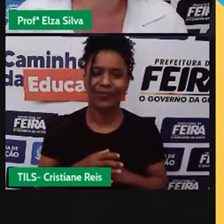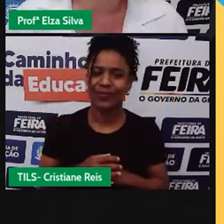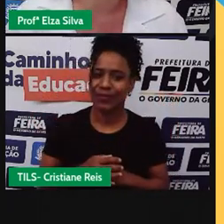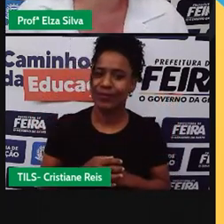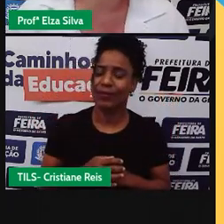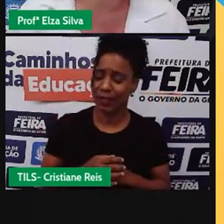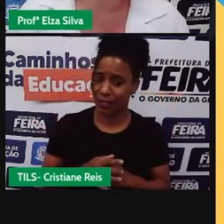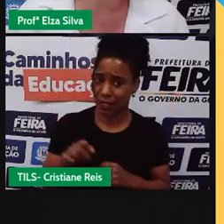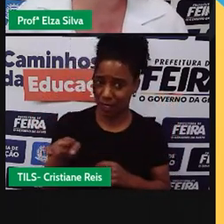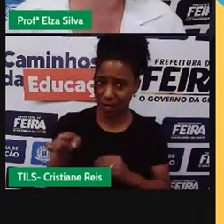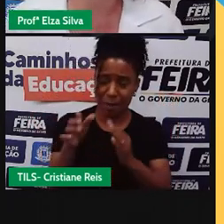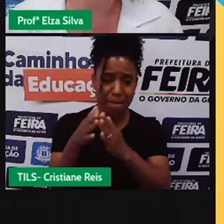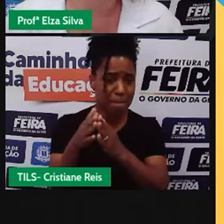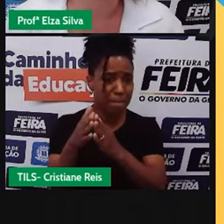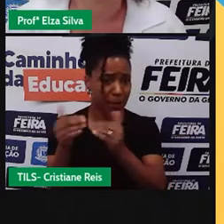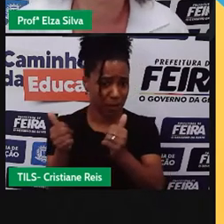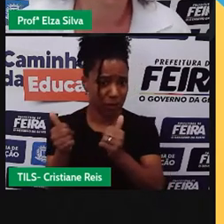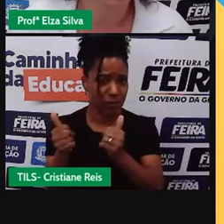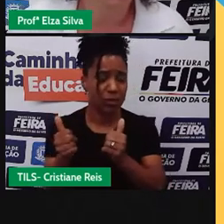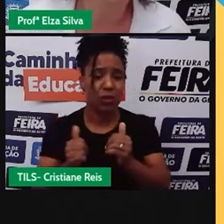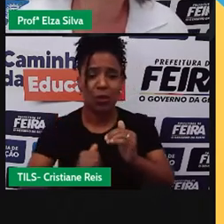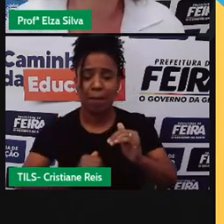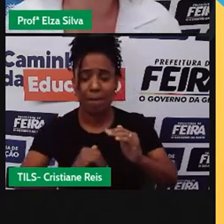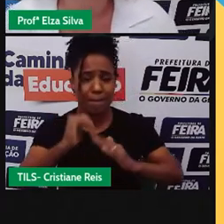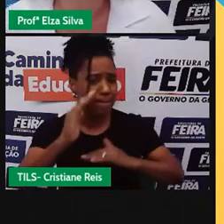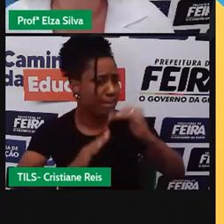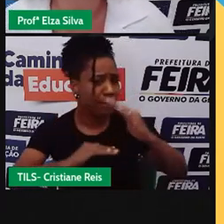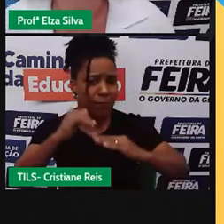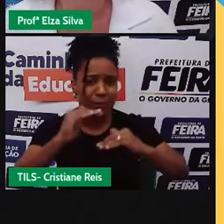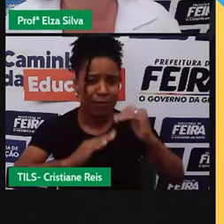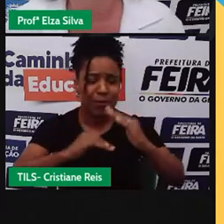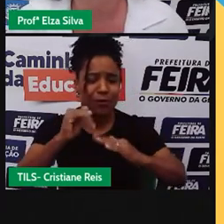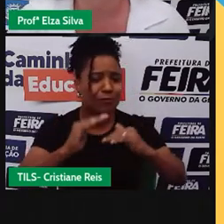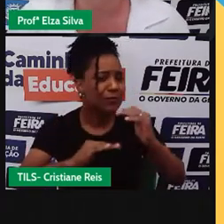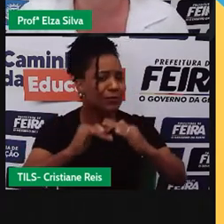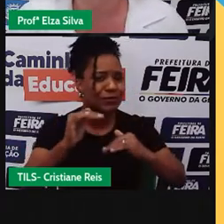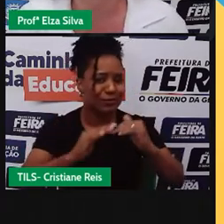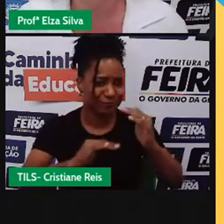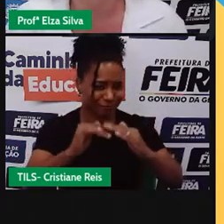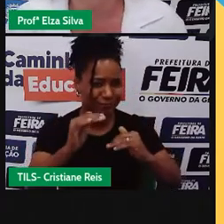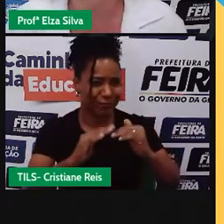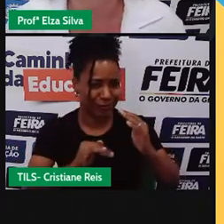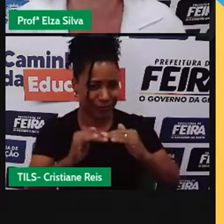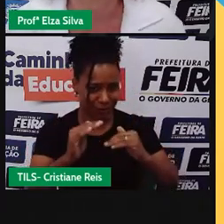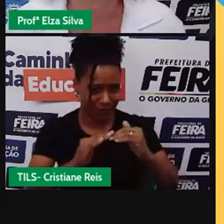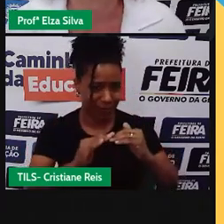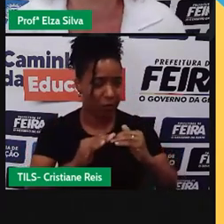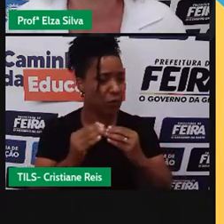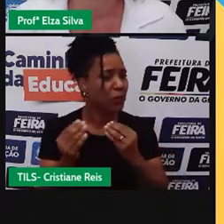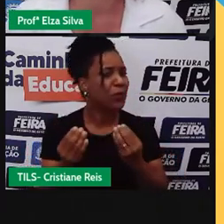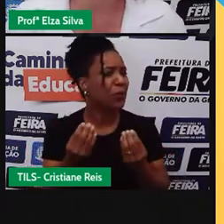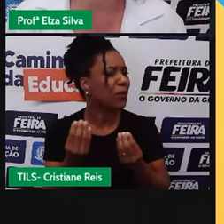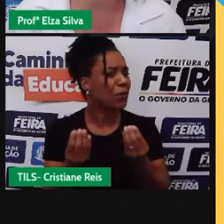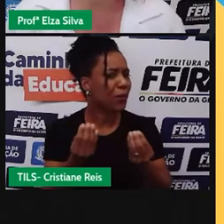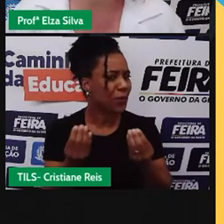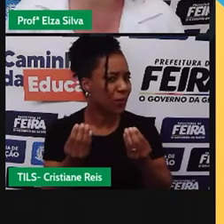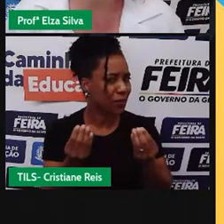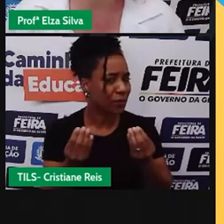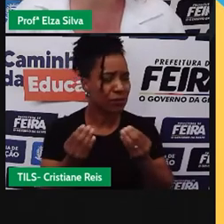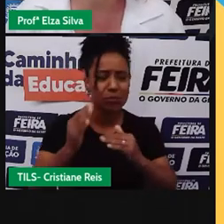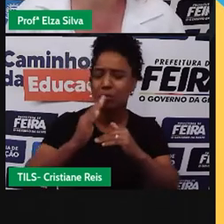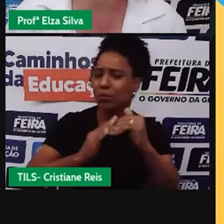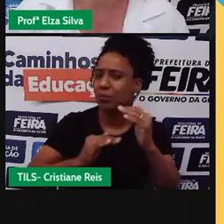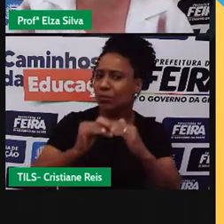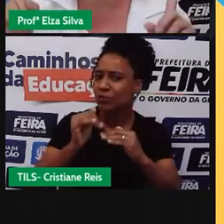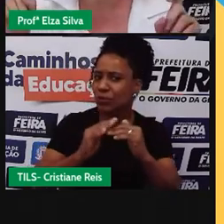Ele quer que tipo de profissional, né? Que profissional seria este all-rounder? Seria uma